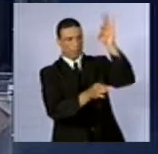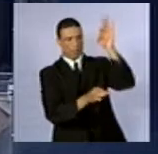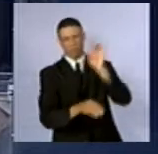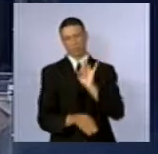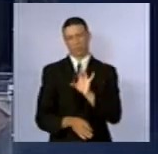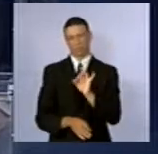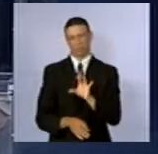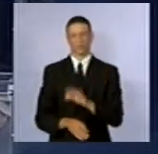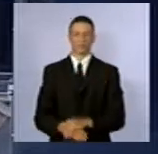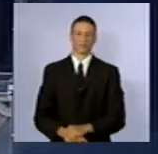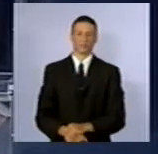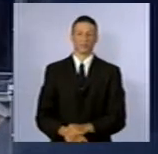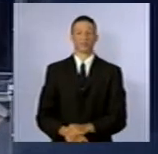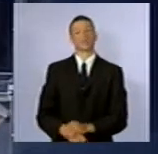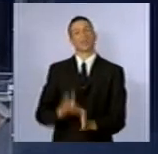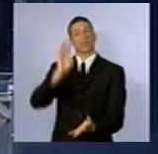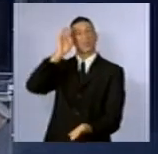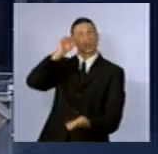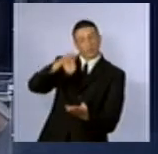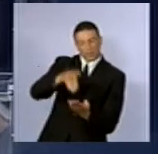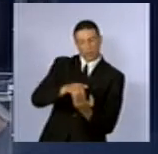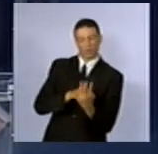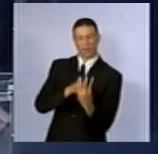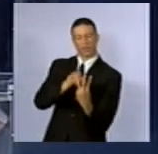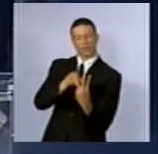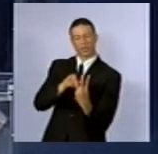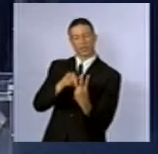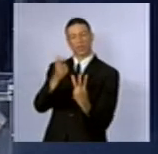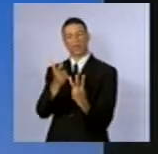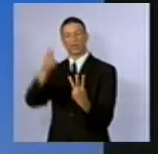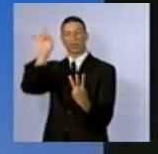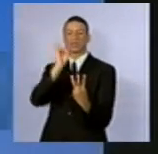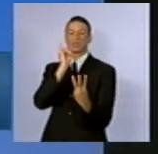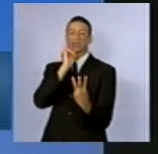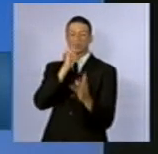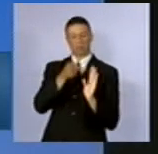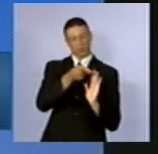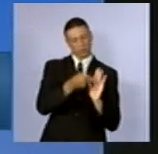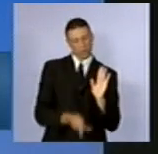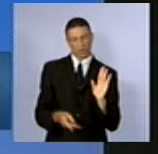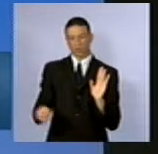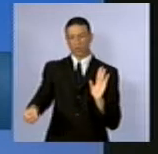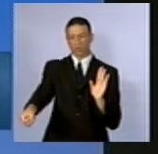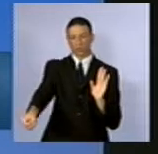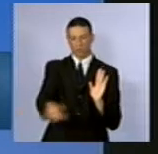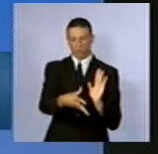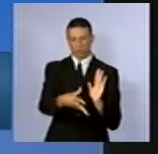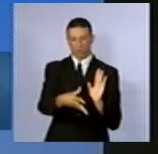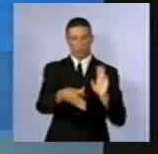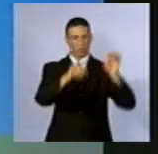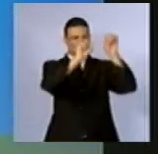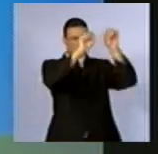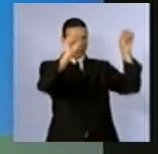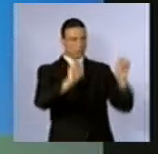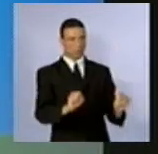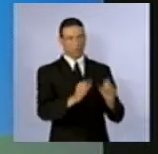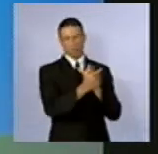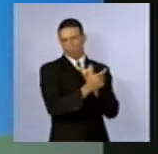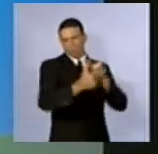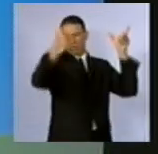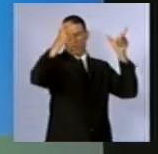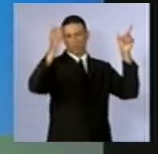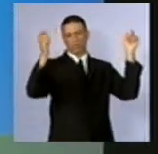finalmente, a última das possibilidades seria o atender para novos projetos, ou seja, para a expansão do sistema. Nesse